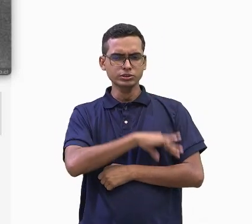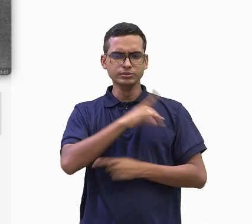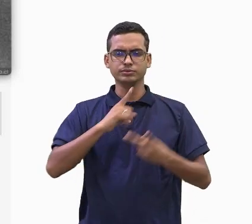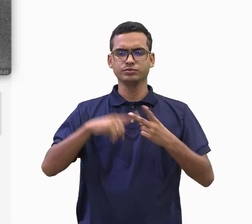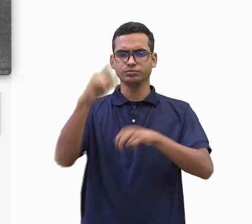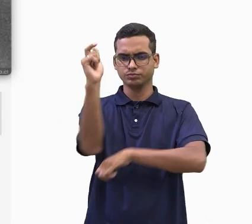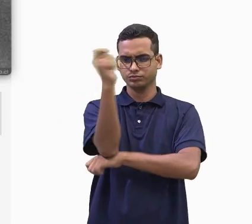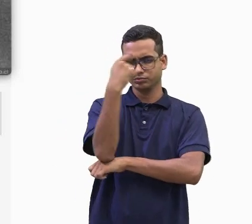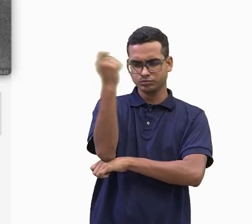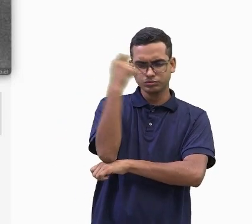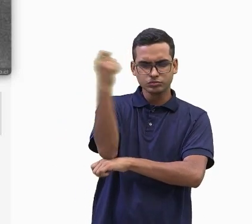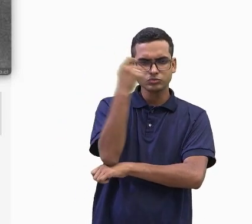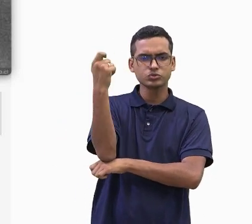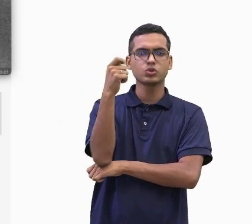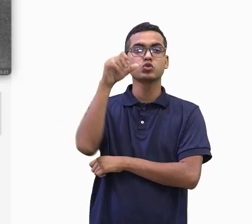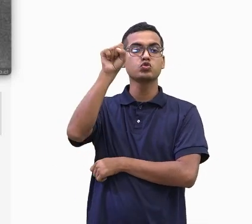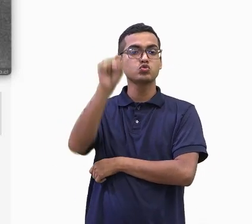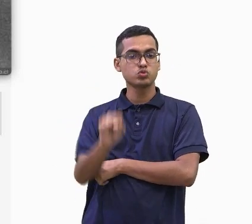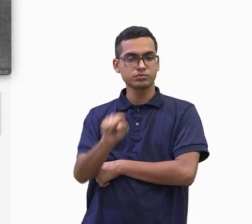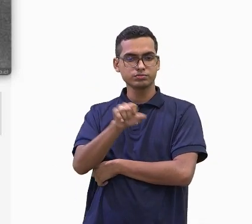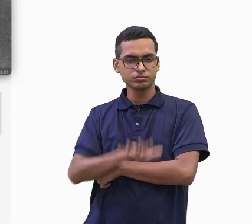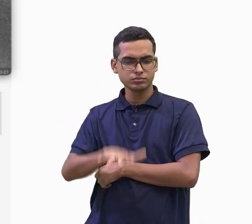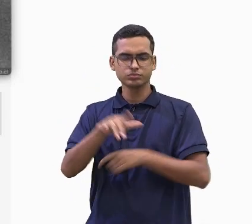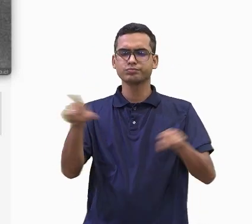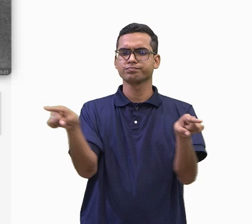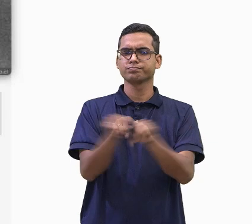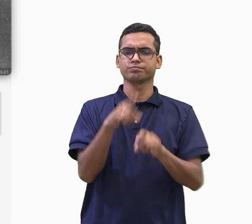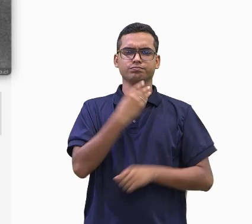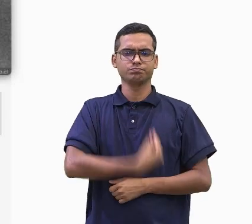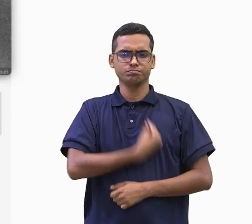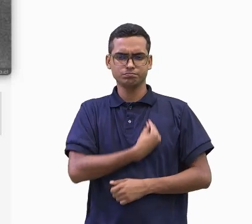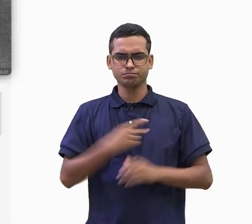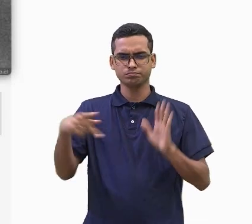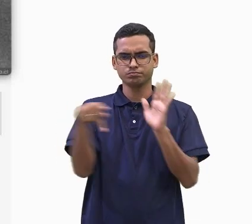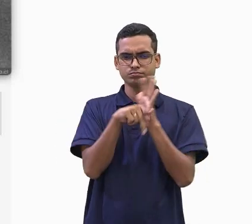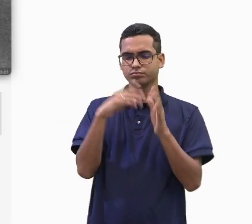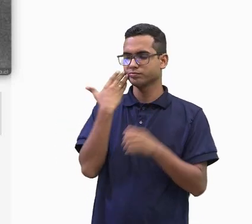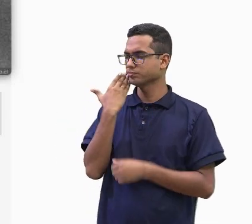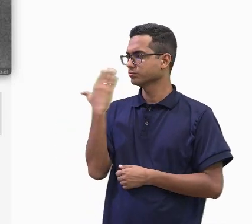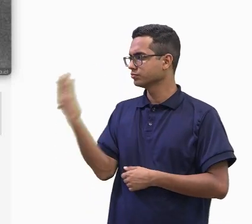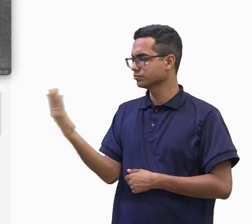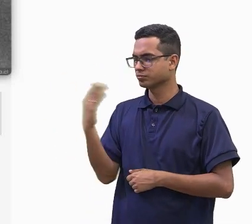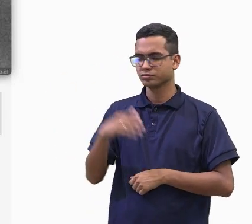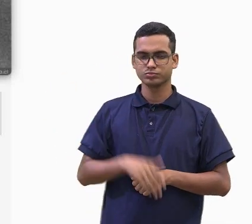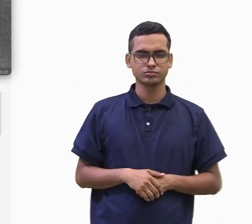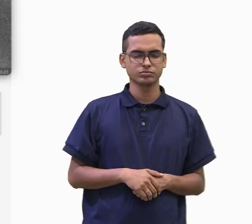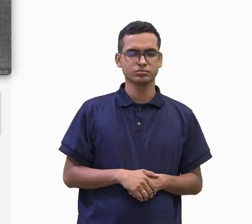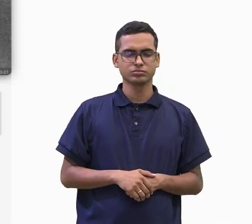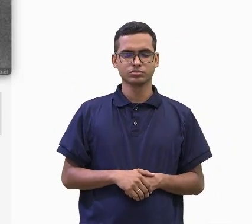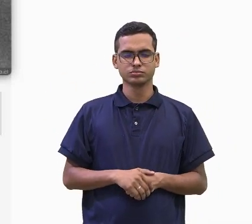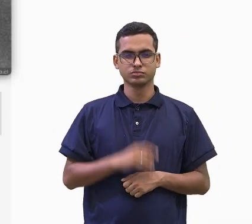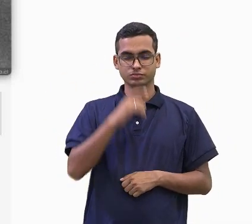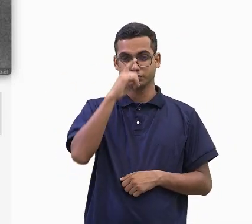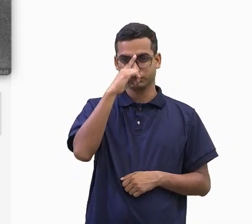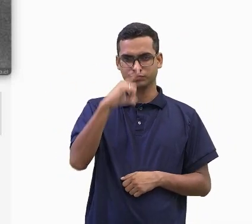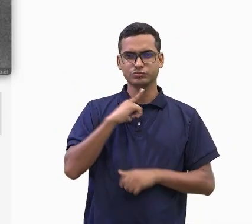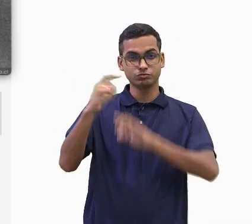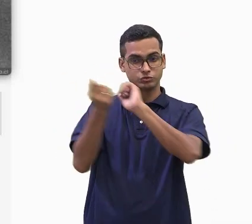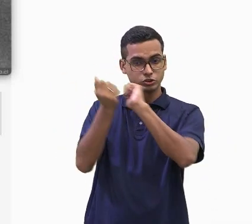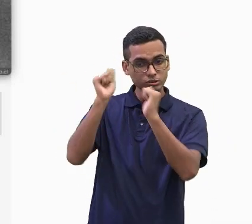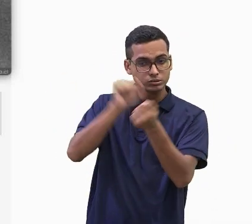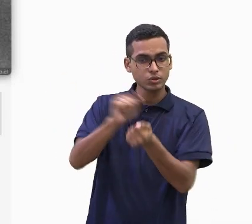ele vivia naquela região por inteiro, na Cordilheira dos Andes também. E eles fizeram algumas adaptações para